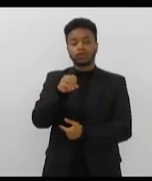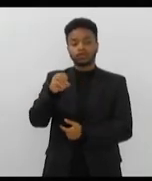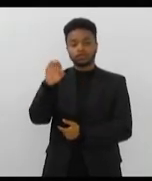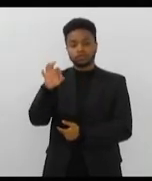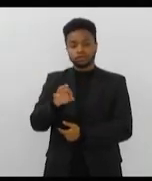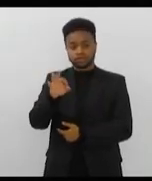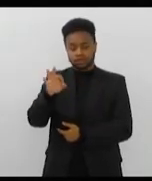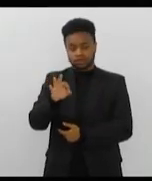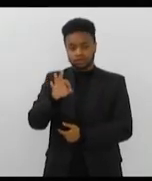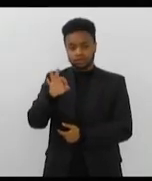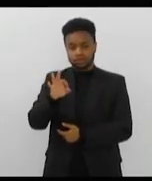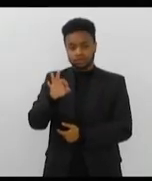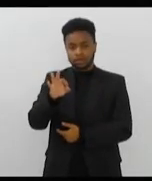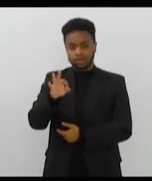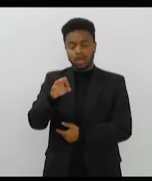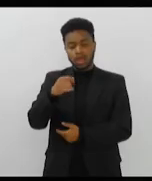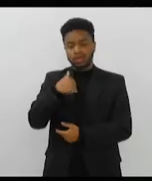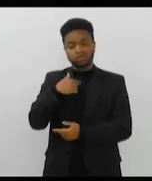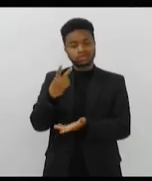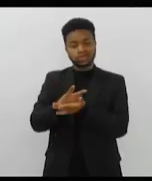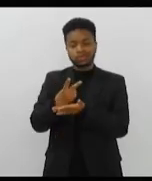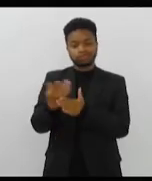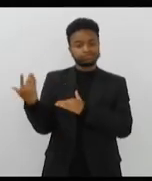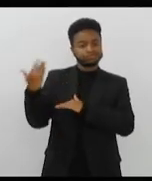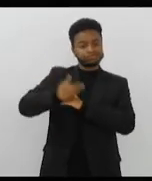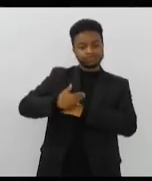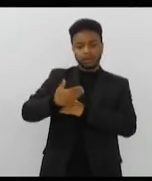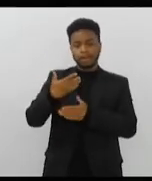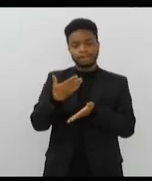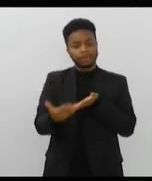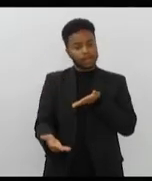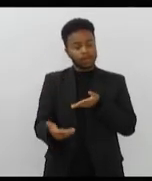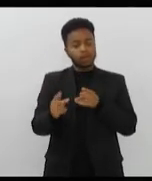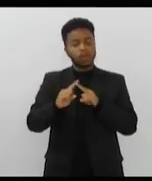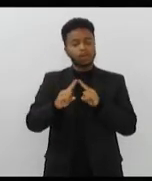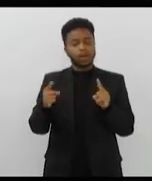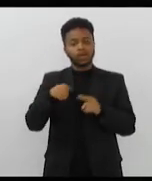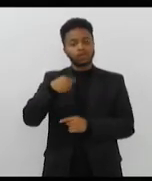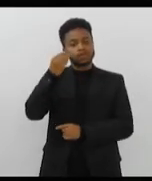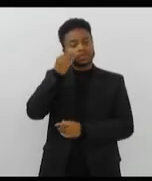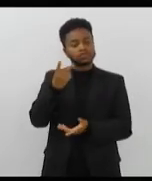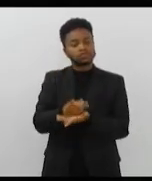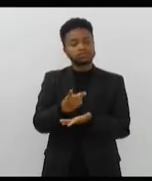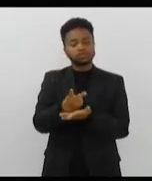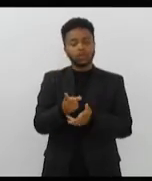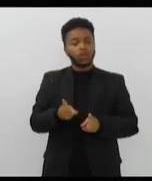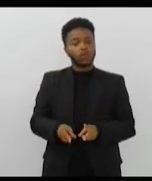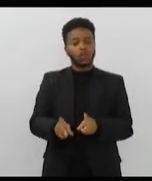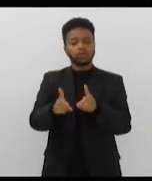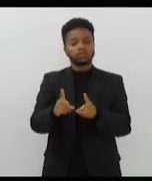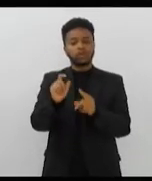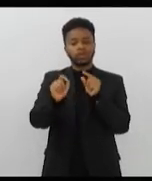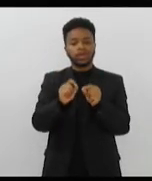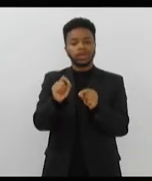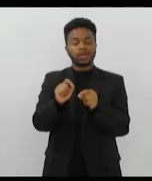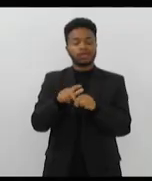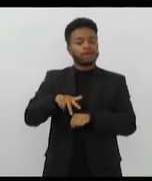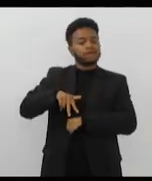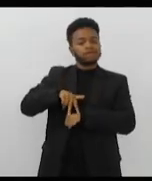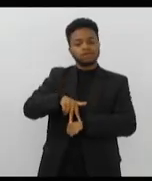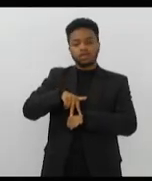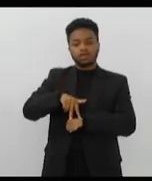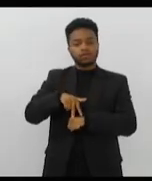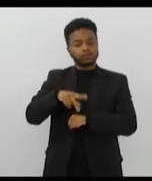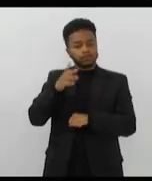vezes, eu sou derrotado, mas eu procuro manter essa vigilância e